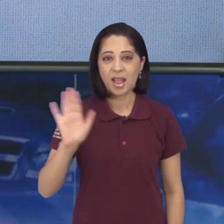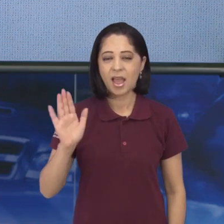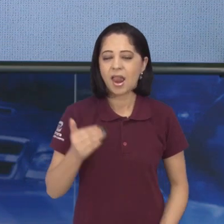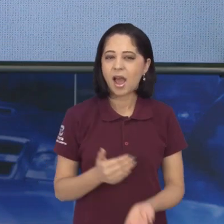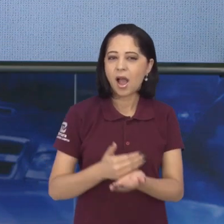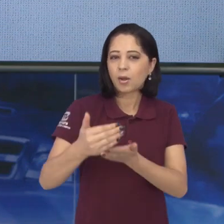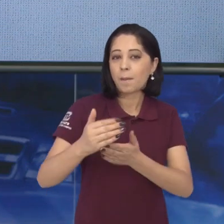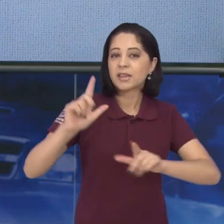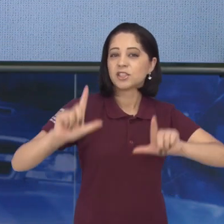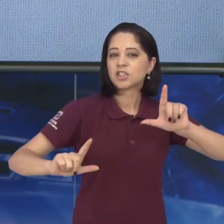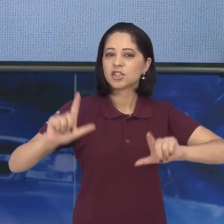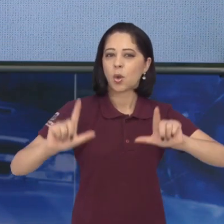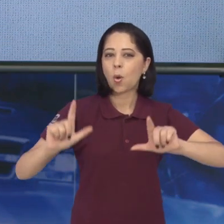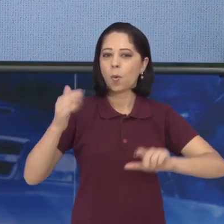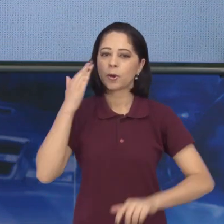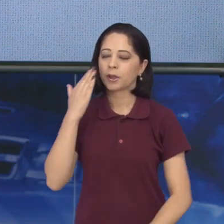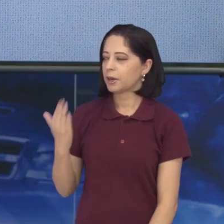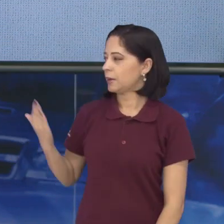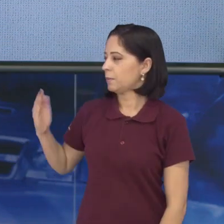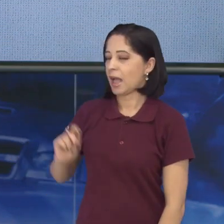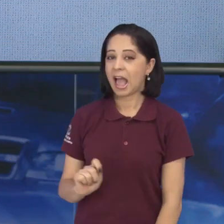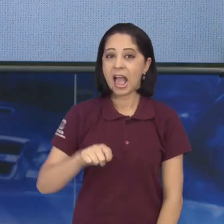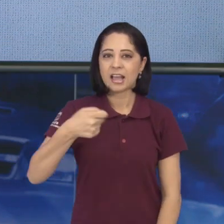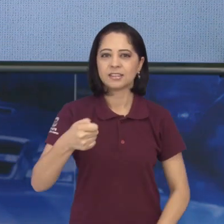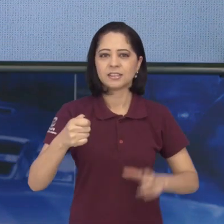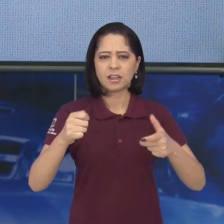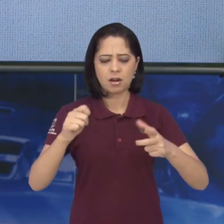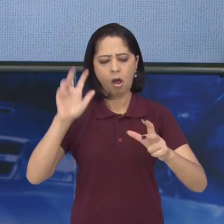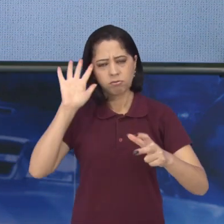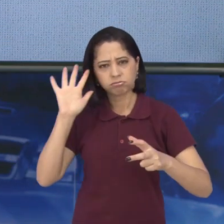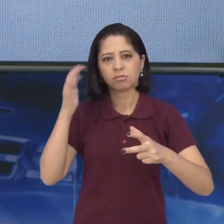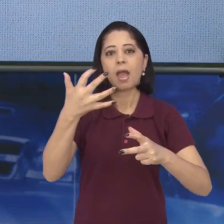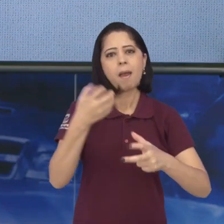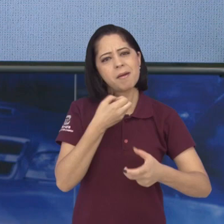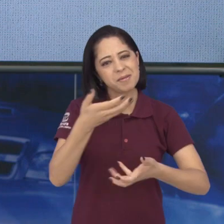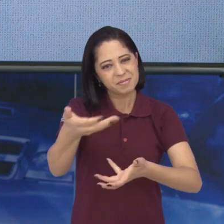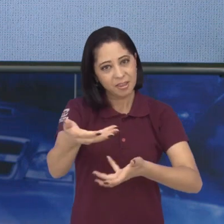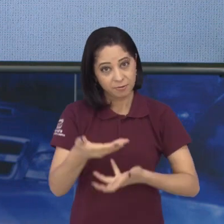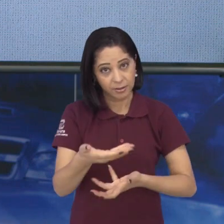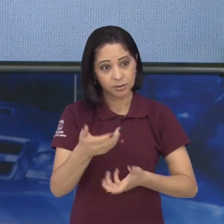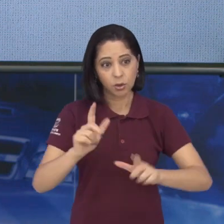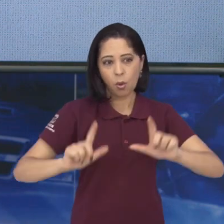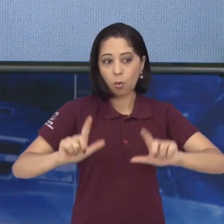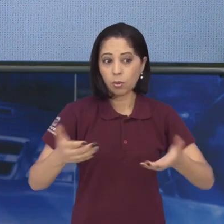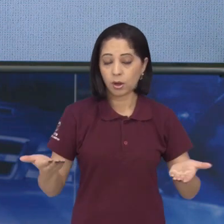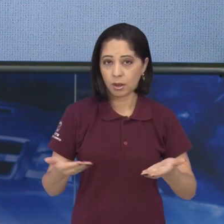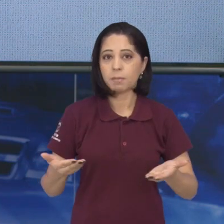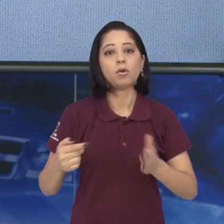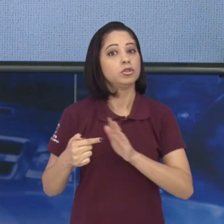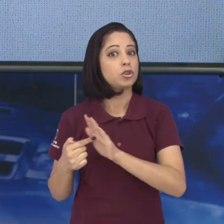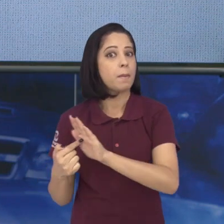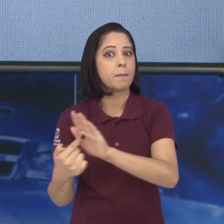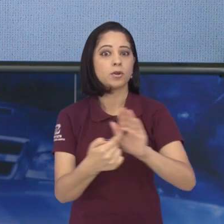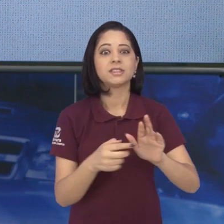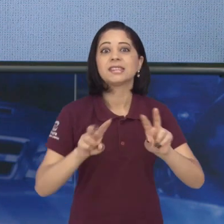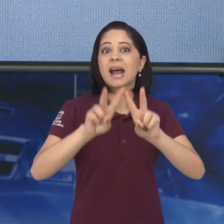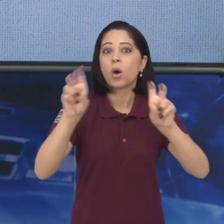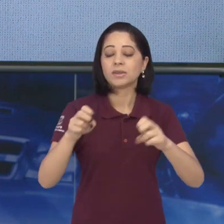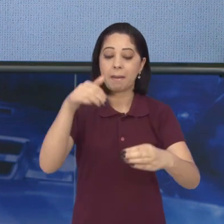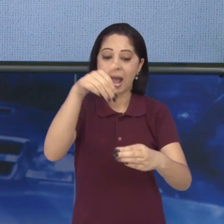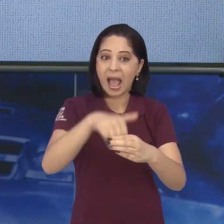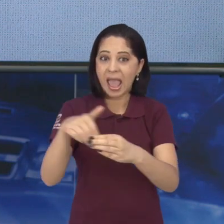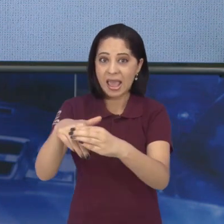Oi, gente, no ar mais um Ação Parlamentar. Seja bem-vinda, seja bem-vindo. Na edição de hoje, a gente vai falar